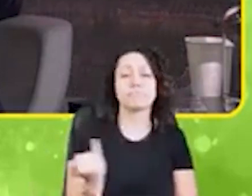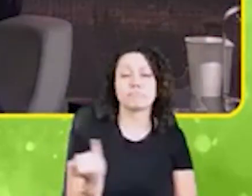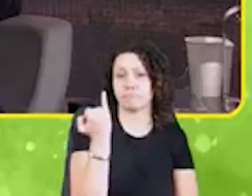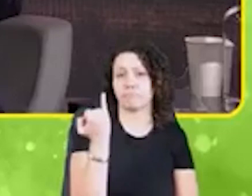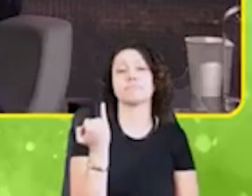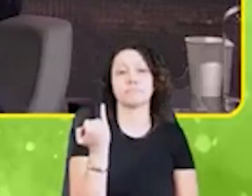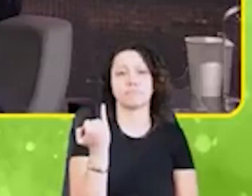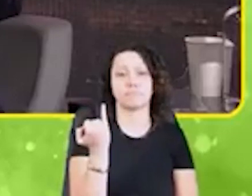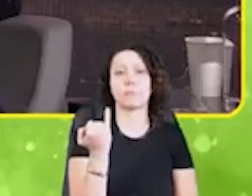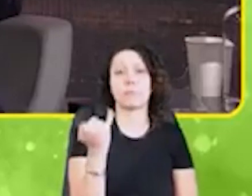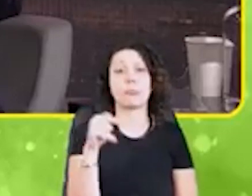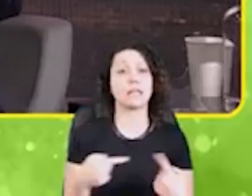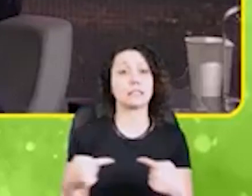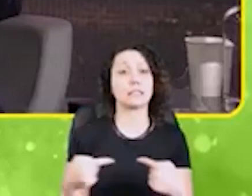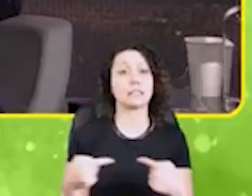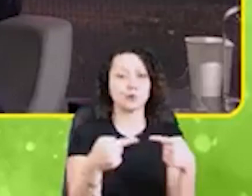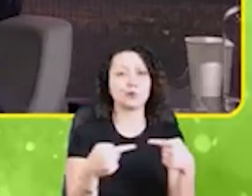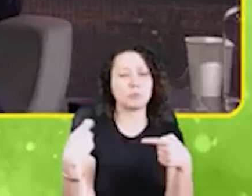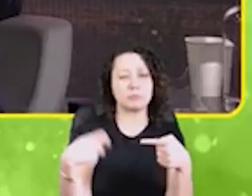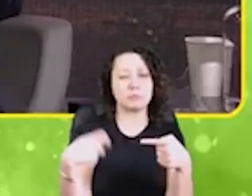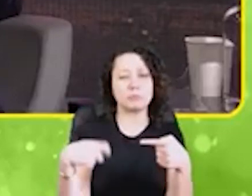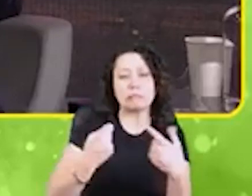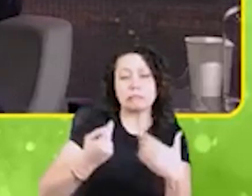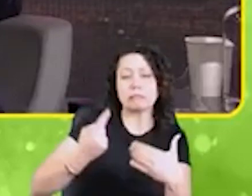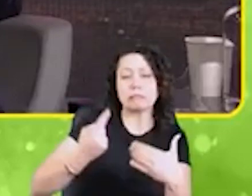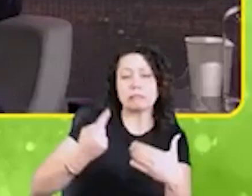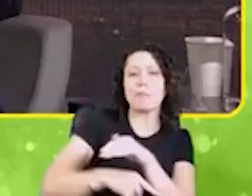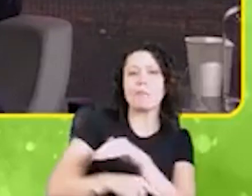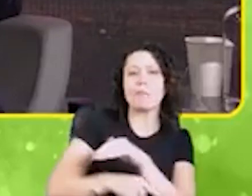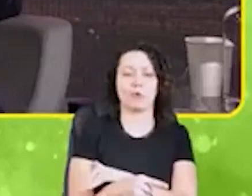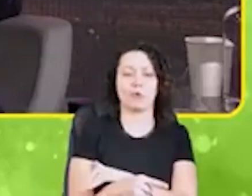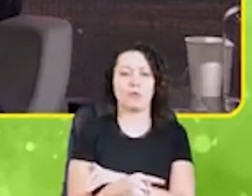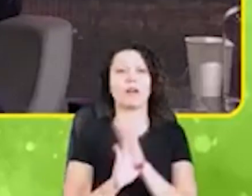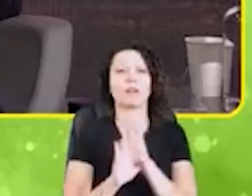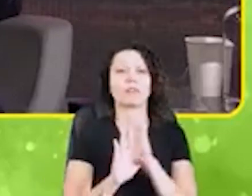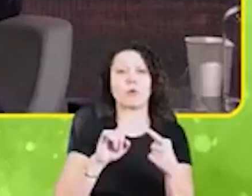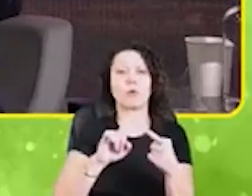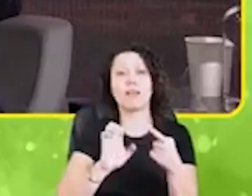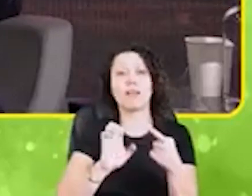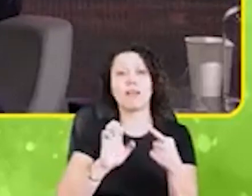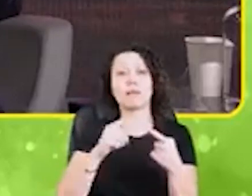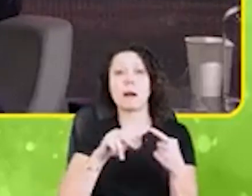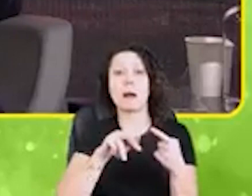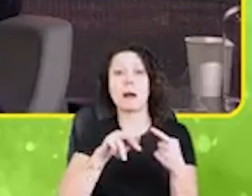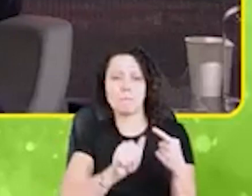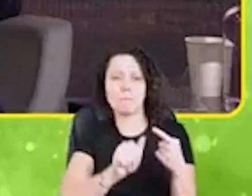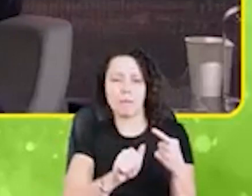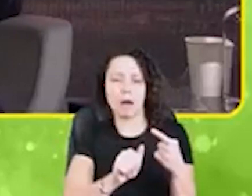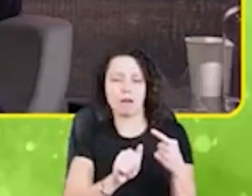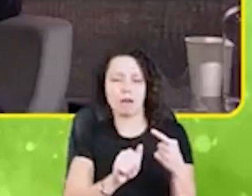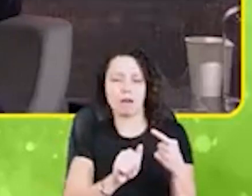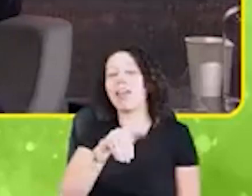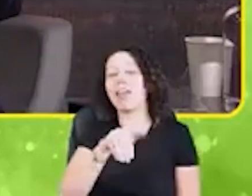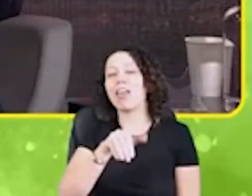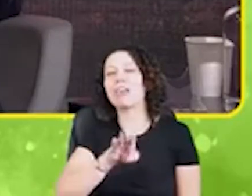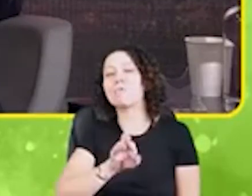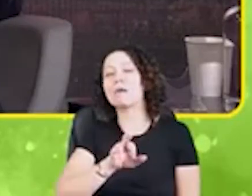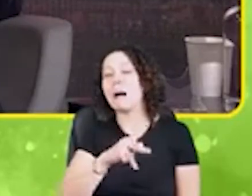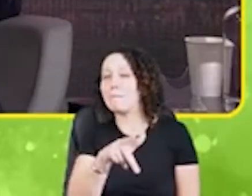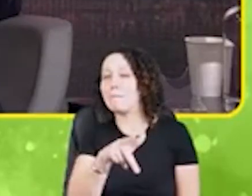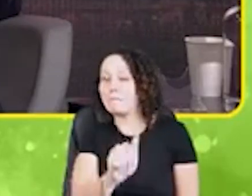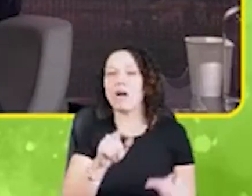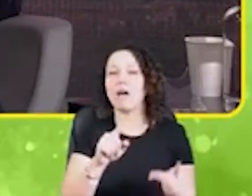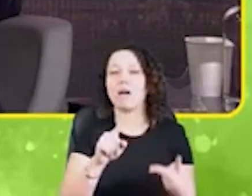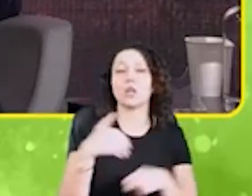e a gente tem que explorar né Embrapa o vendo Federal empresários todos os setores envolvidos